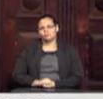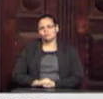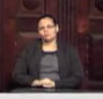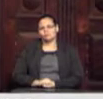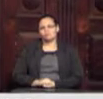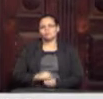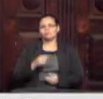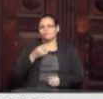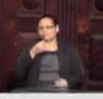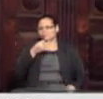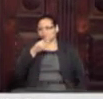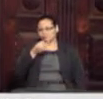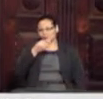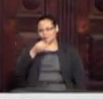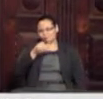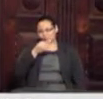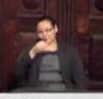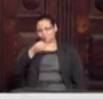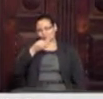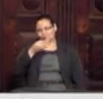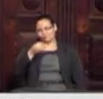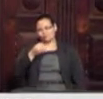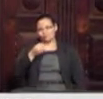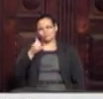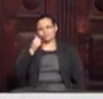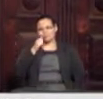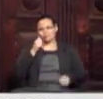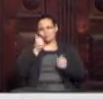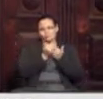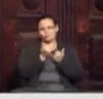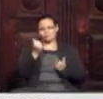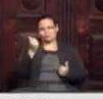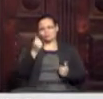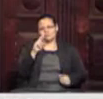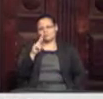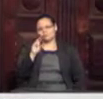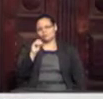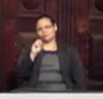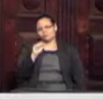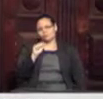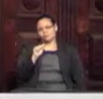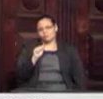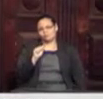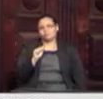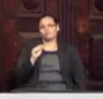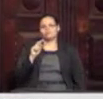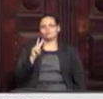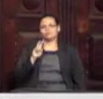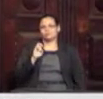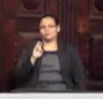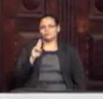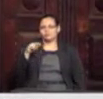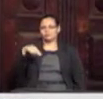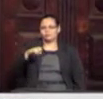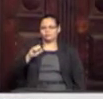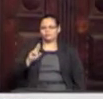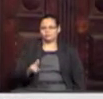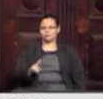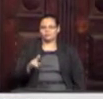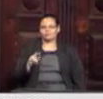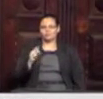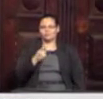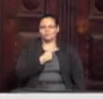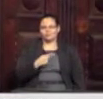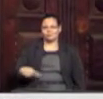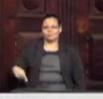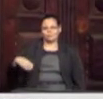sugeriu à ministra rosa weber que o presidente michel